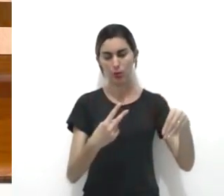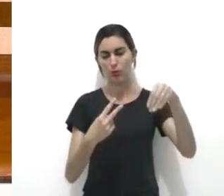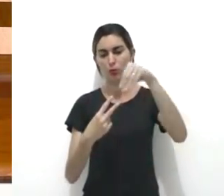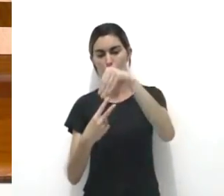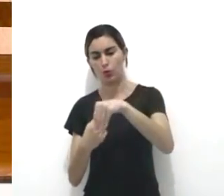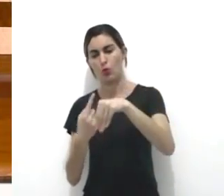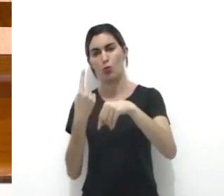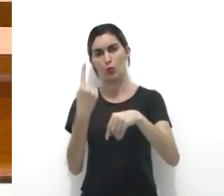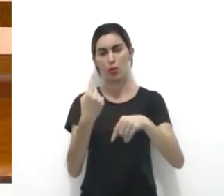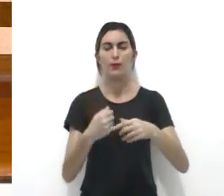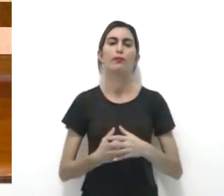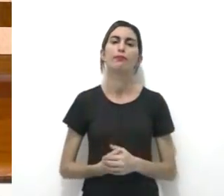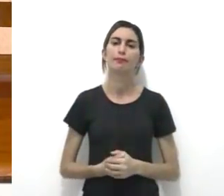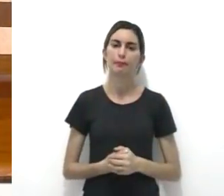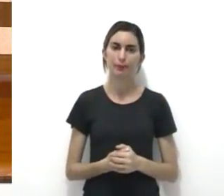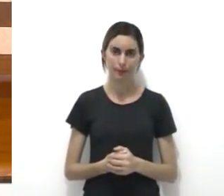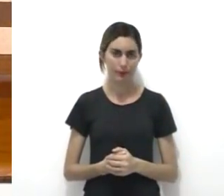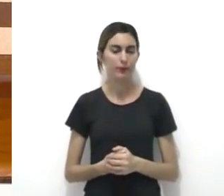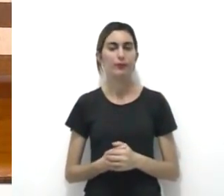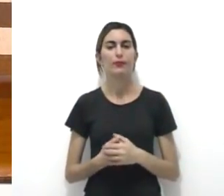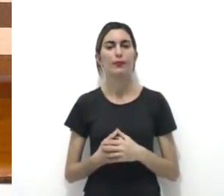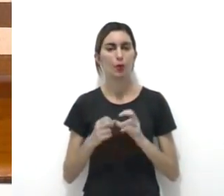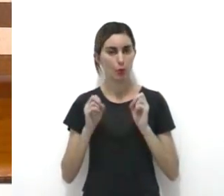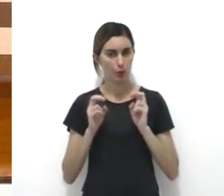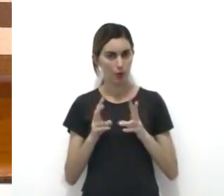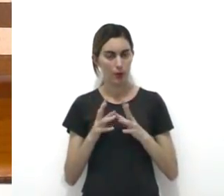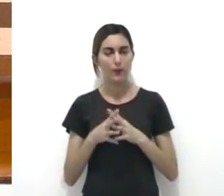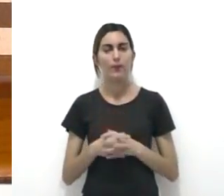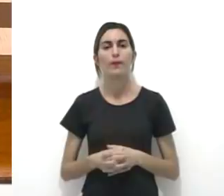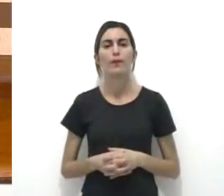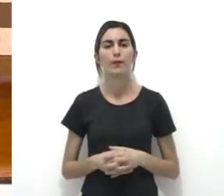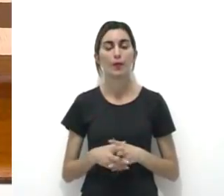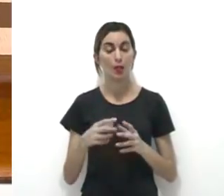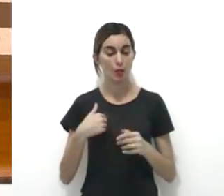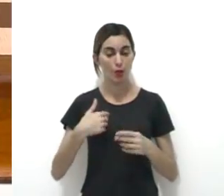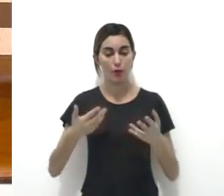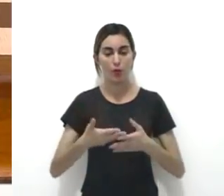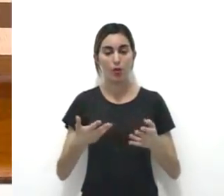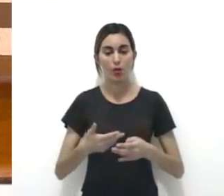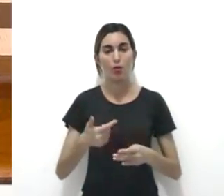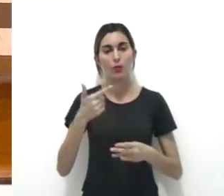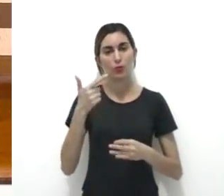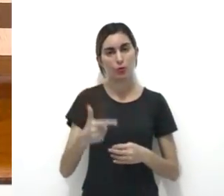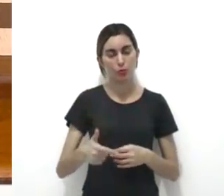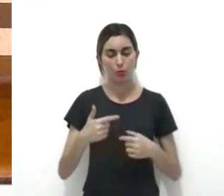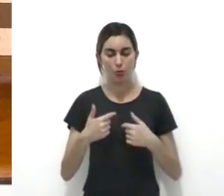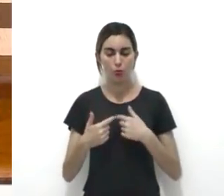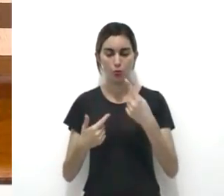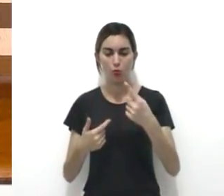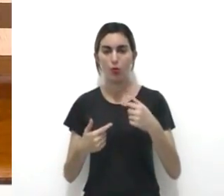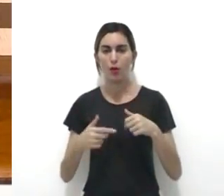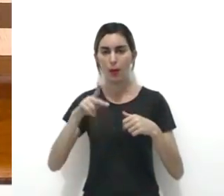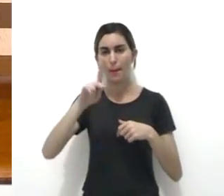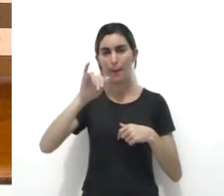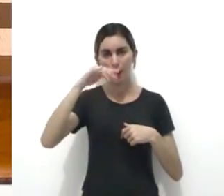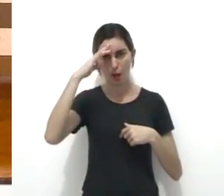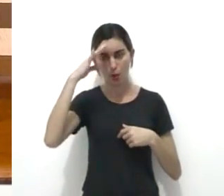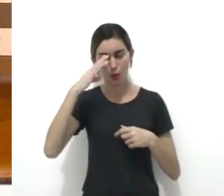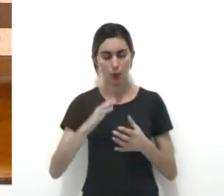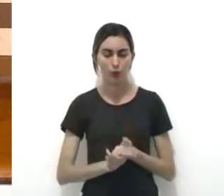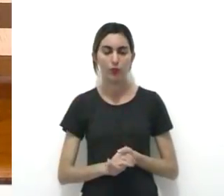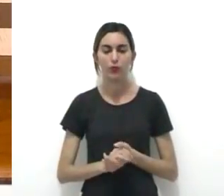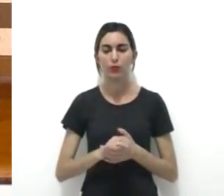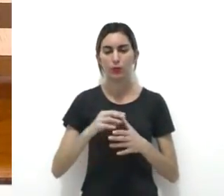retas e uma para a esquerda, ok? Vou andar novamente com um dos meus